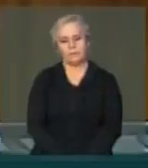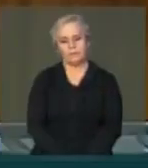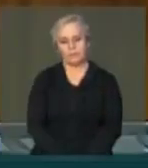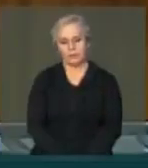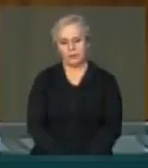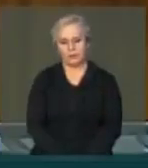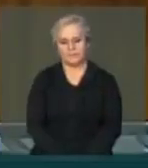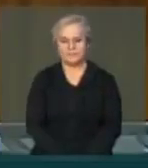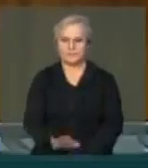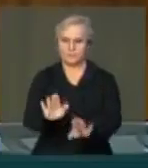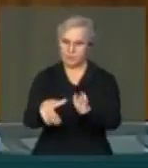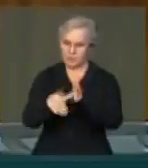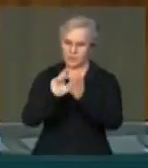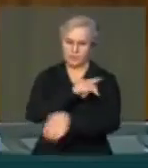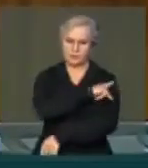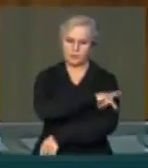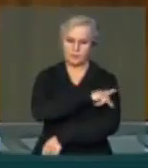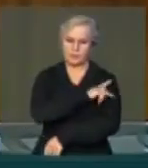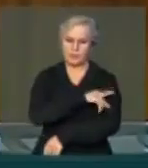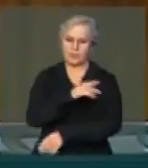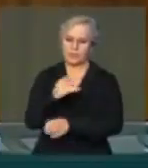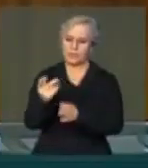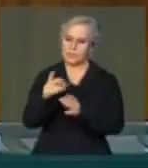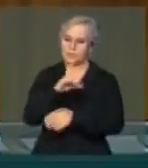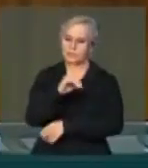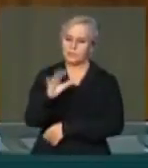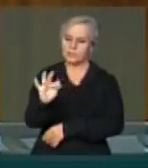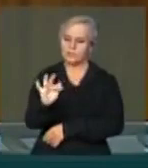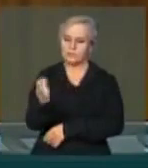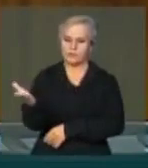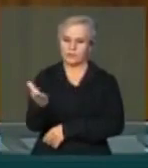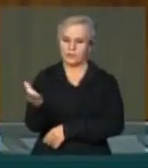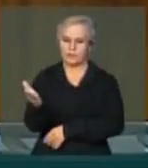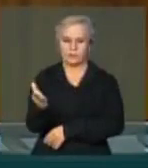Deputado, antes do Piauí, vamos voltar para o Distrito Federal.